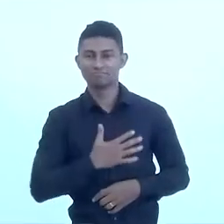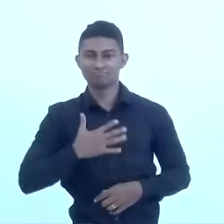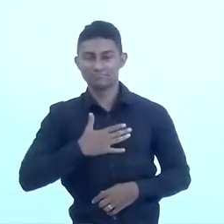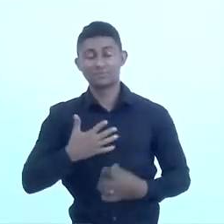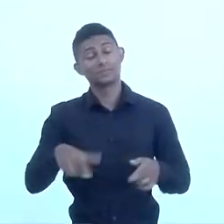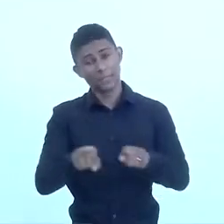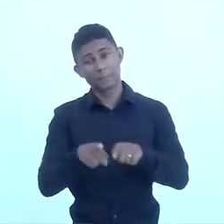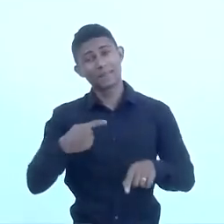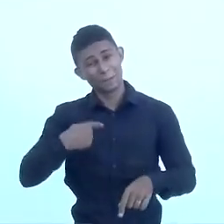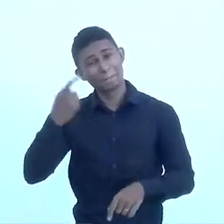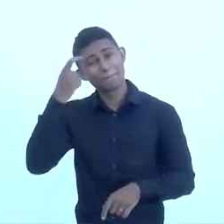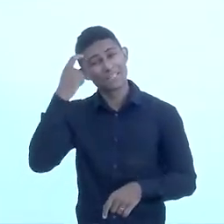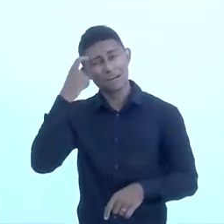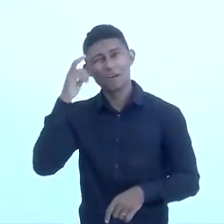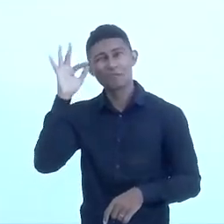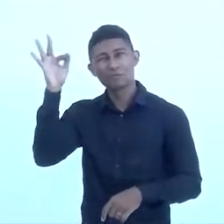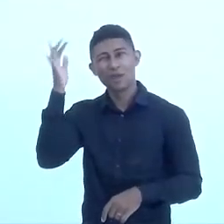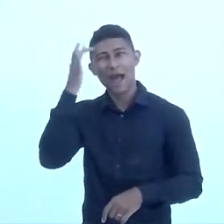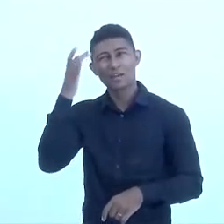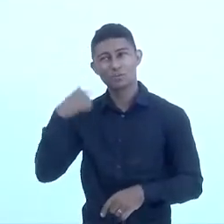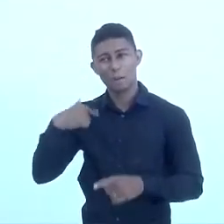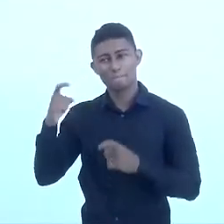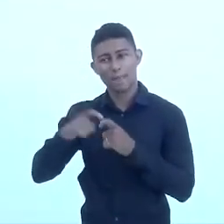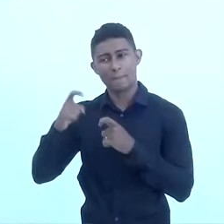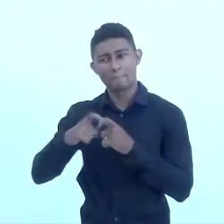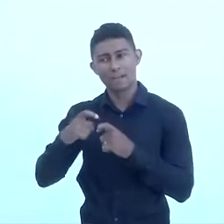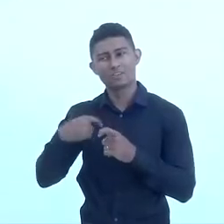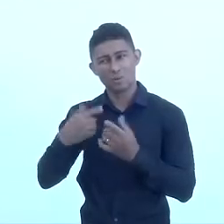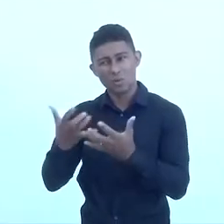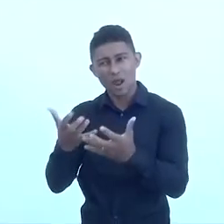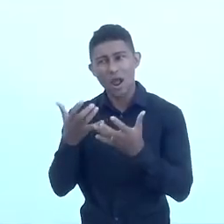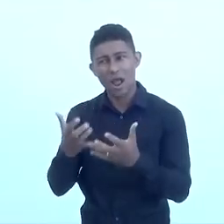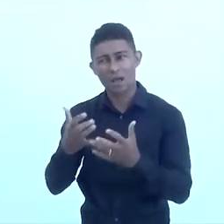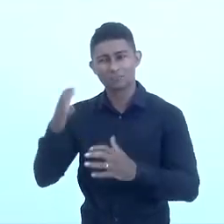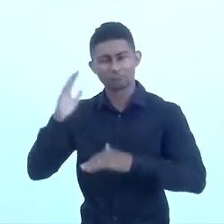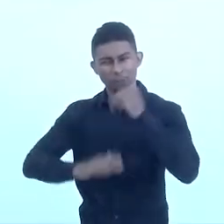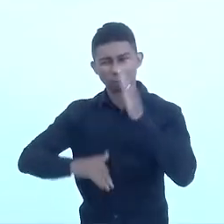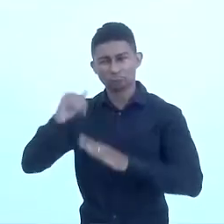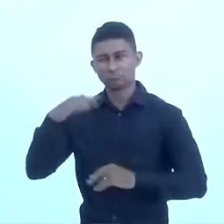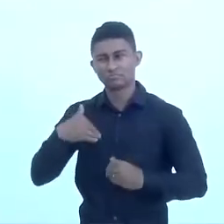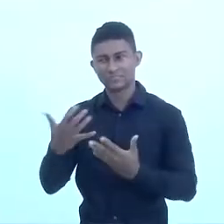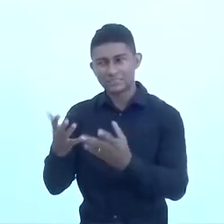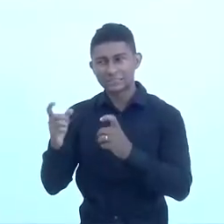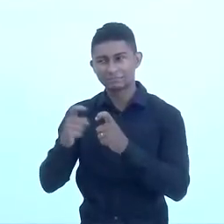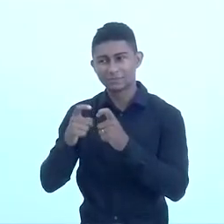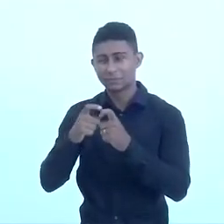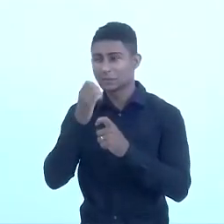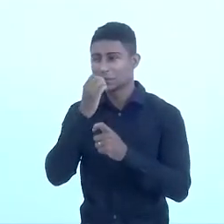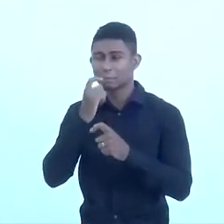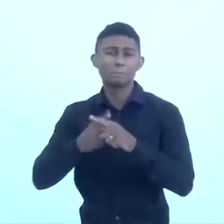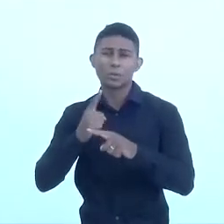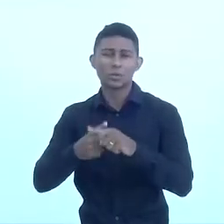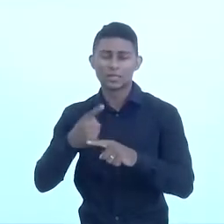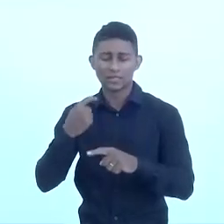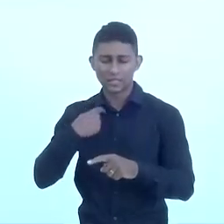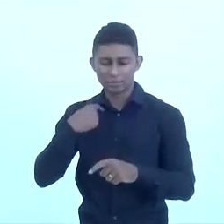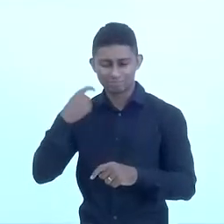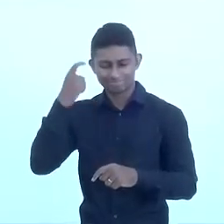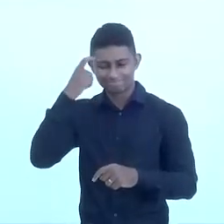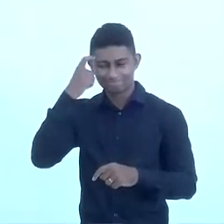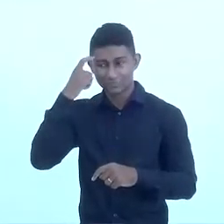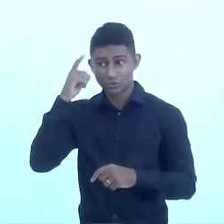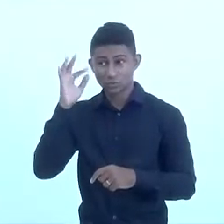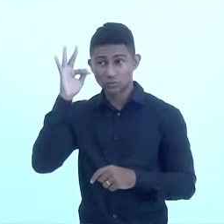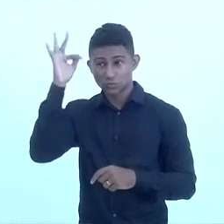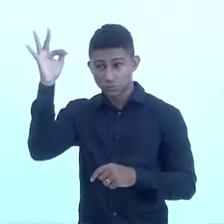assim eu pensava paralelamente em ser médico tal, porque seria uma profissão, vamos dizer, que me daria mais chance de poder